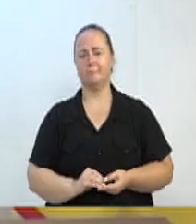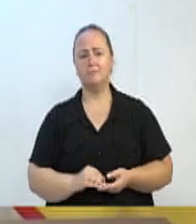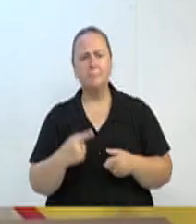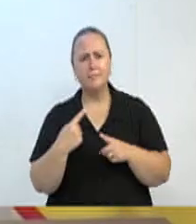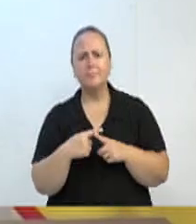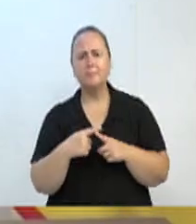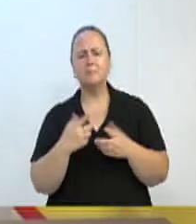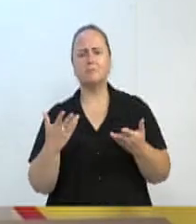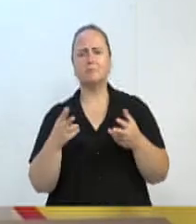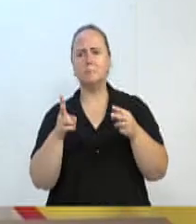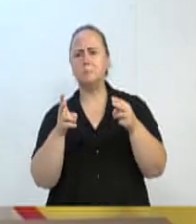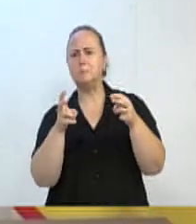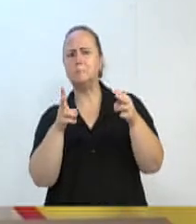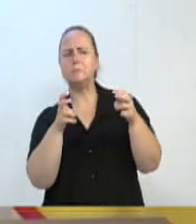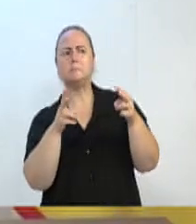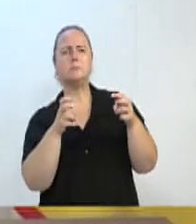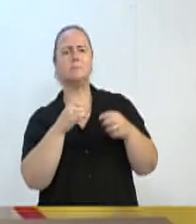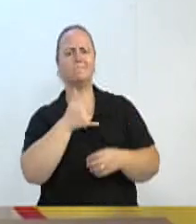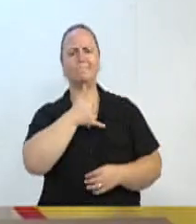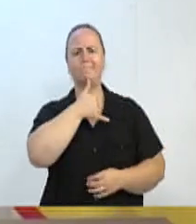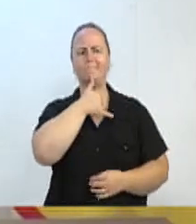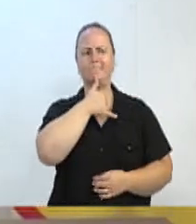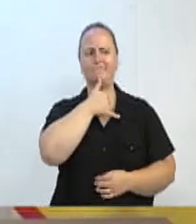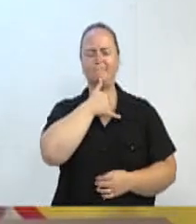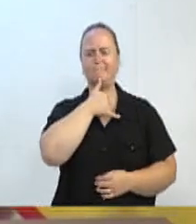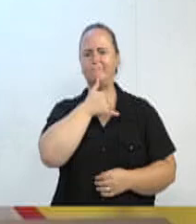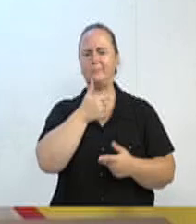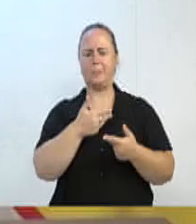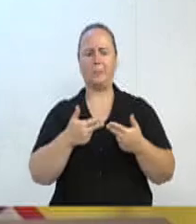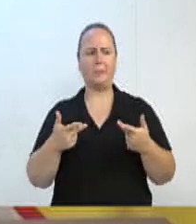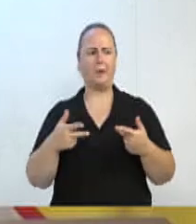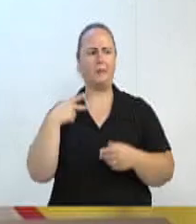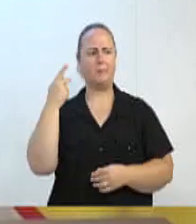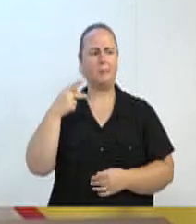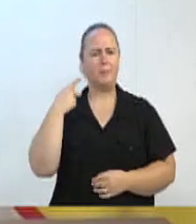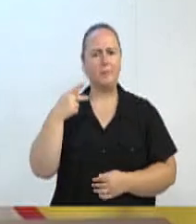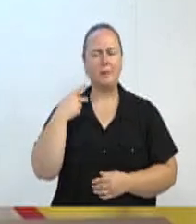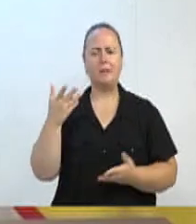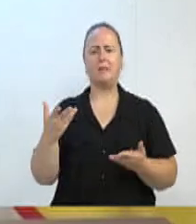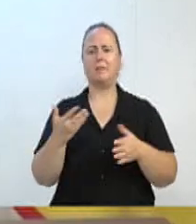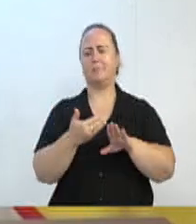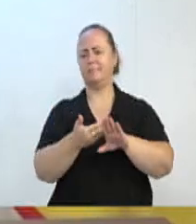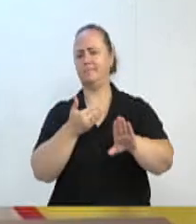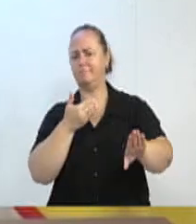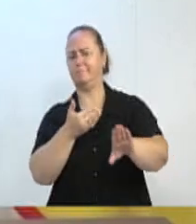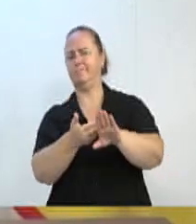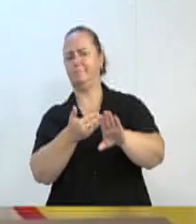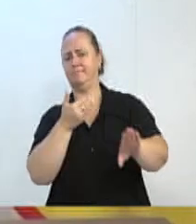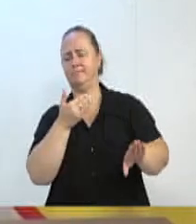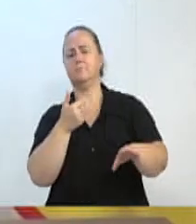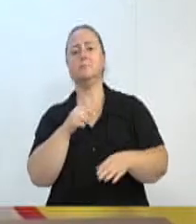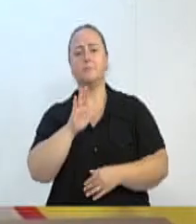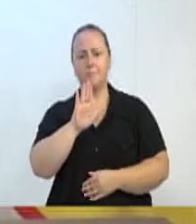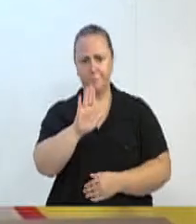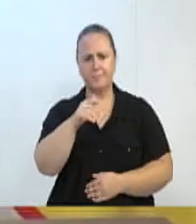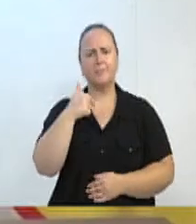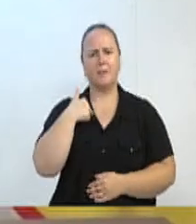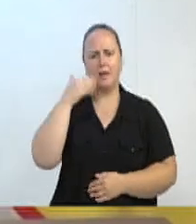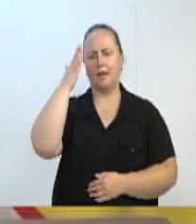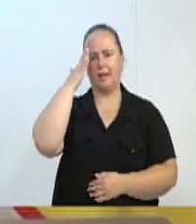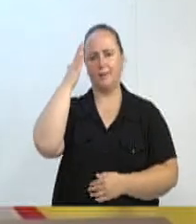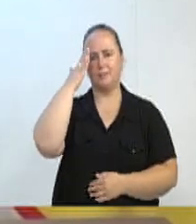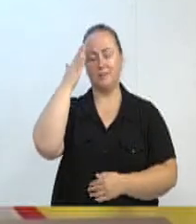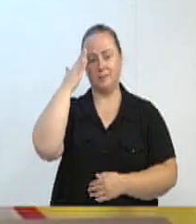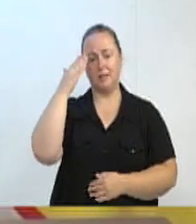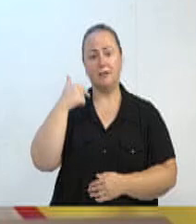todo mundo muito triste com as coisas da política e as pessoas pensando em se afastar especialmente a juventude eu sei porque eu passei